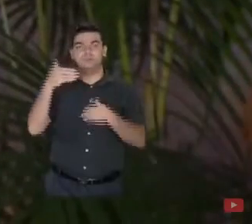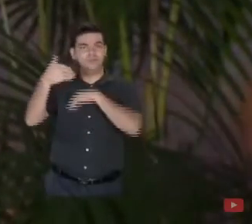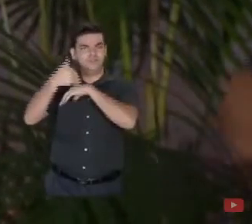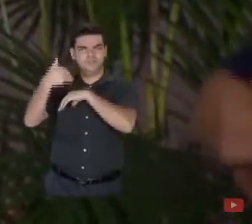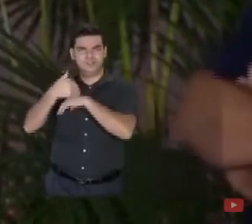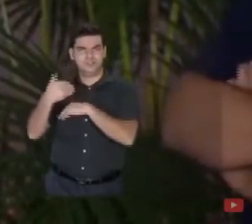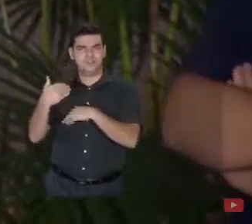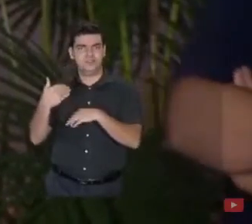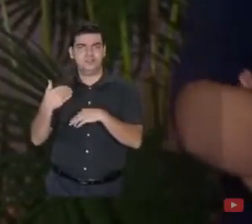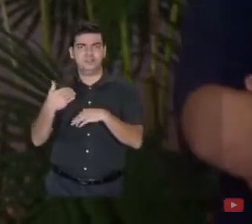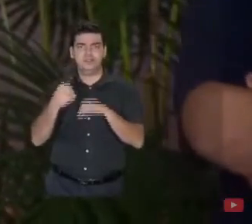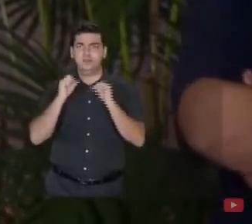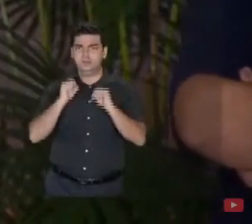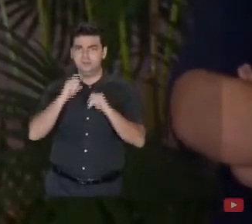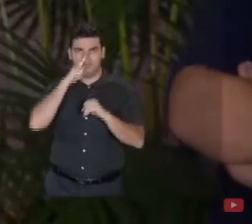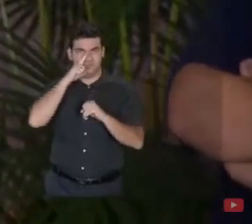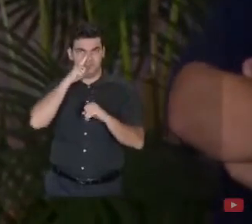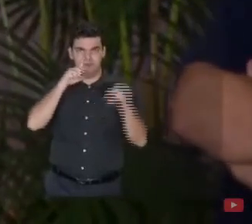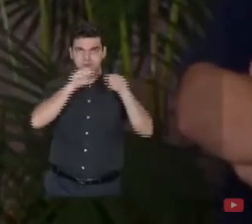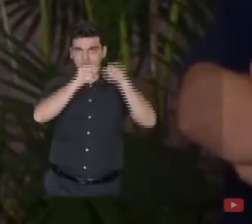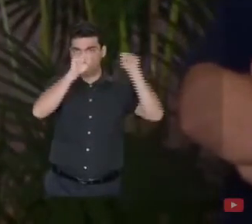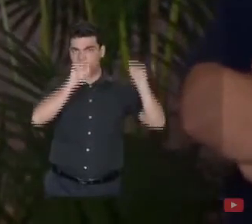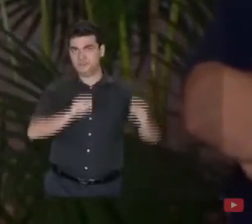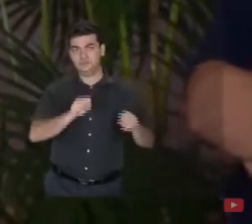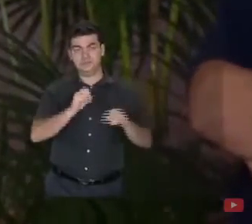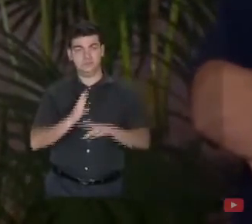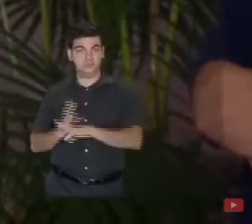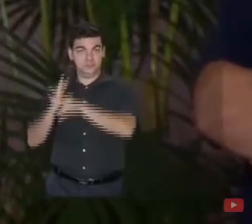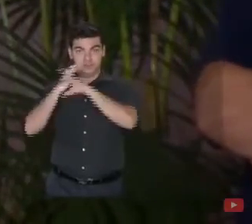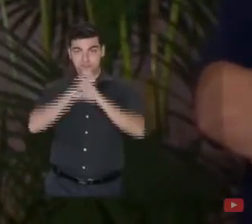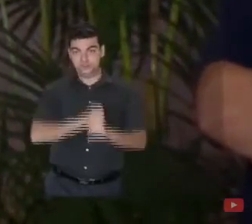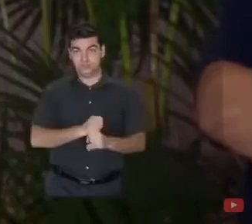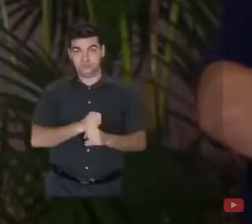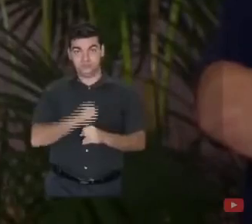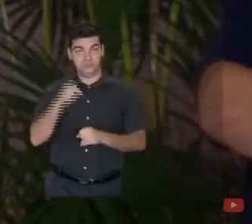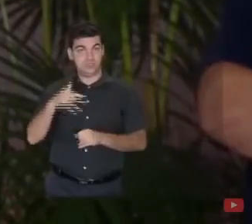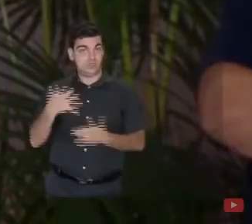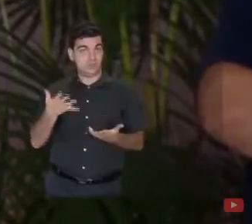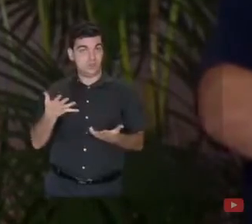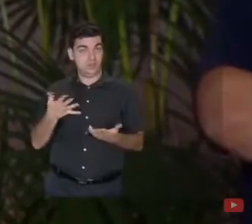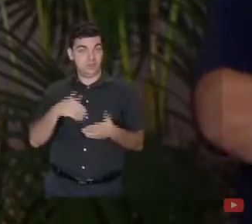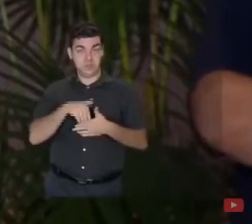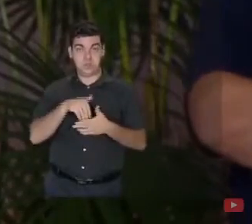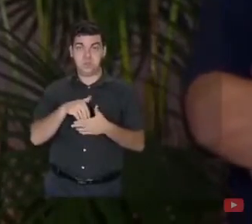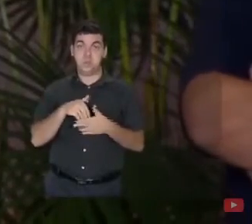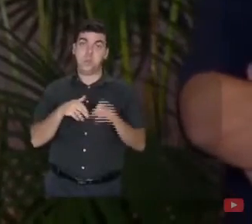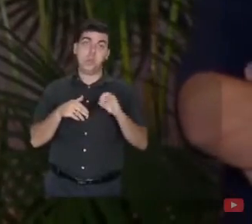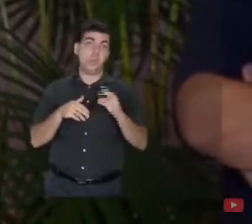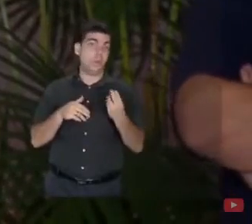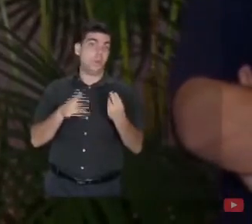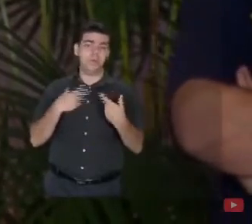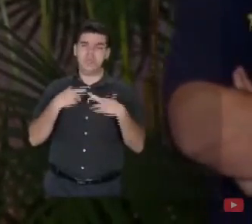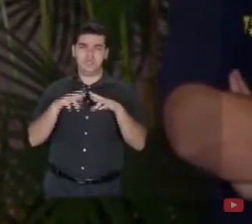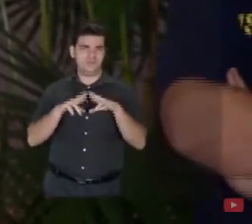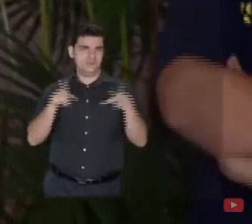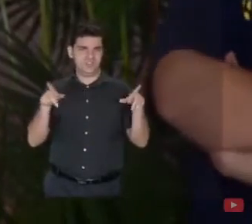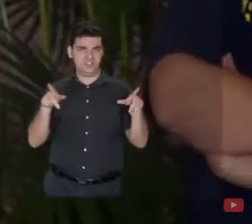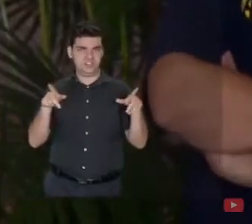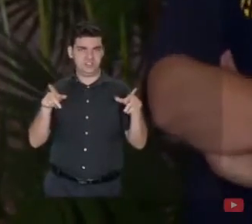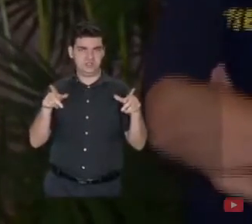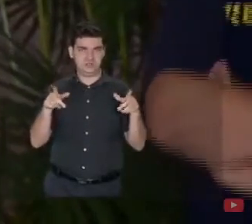ataques desse tipo podem trazer risco ao sistema de totalização e apuração do resultado da eleição ou são coisas